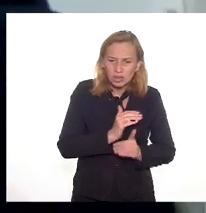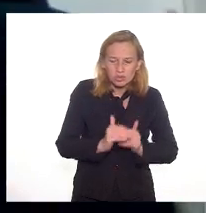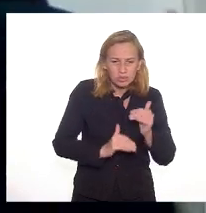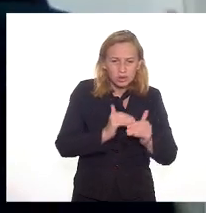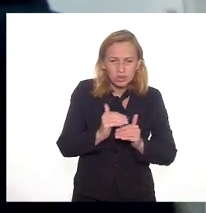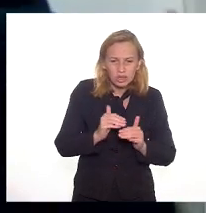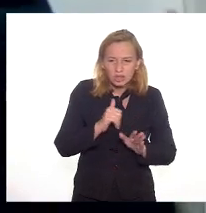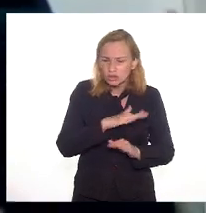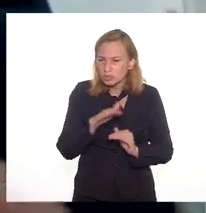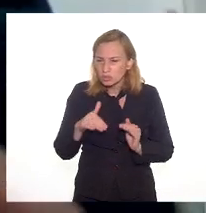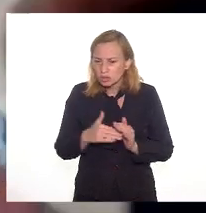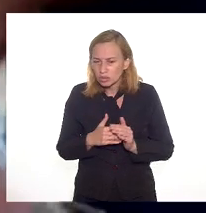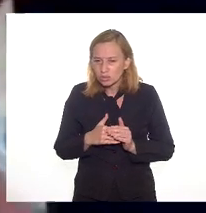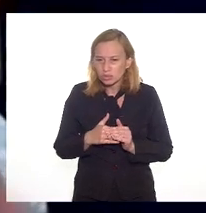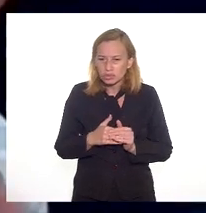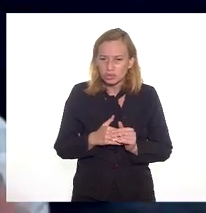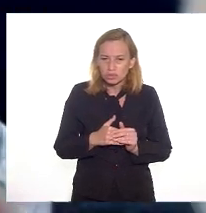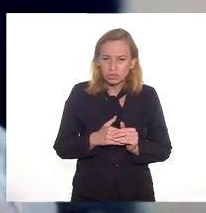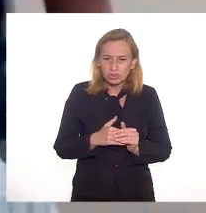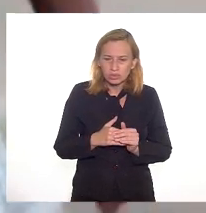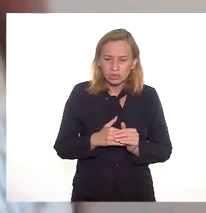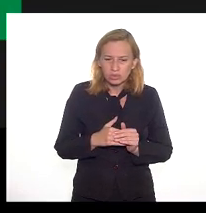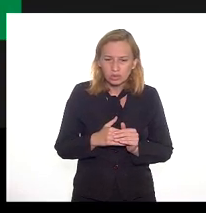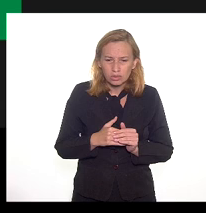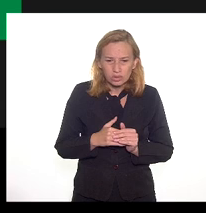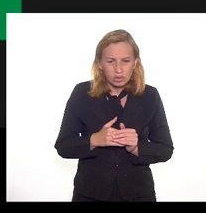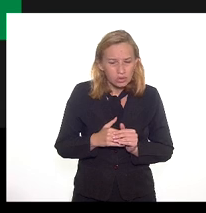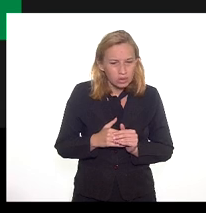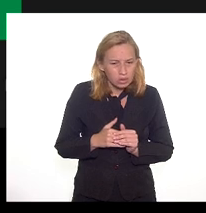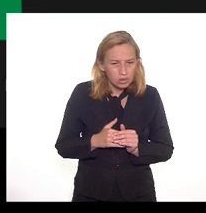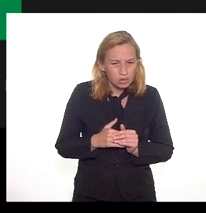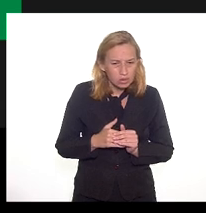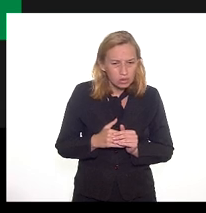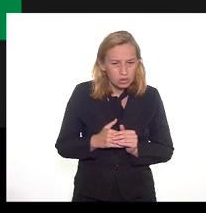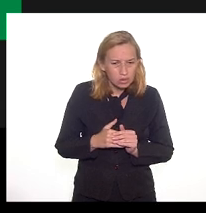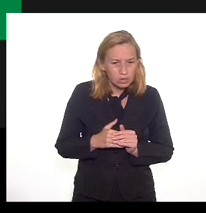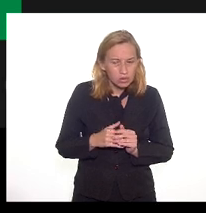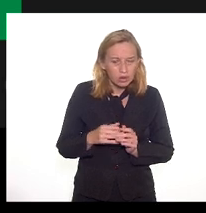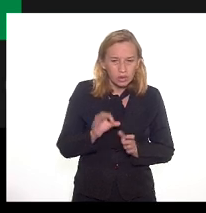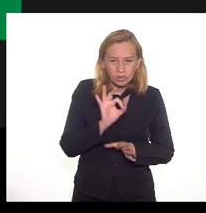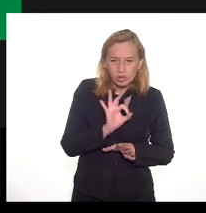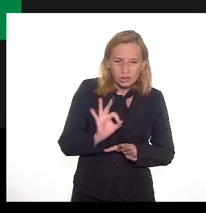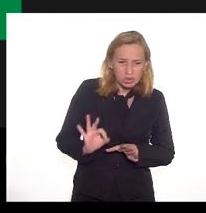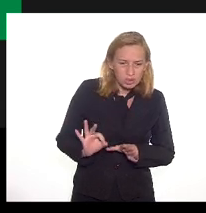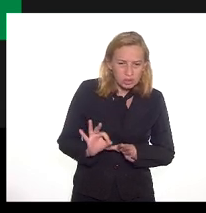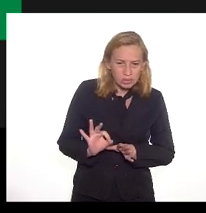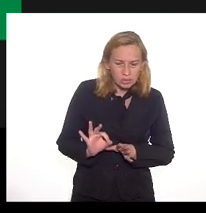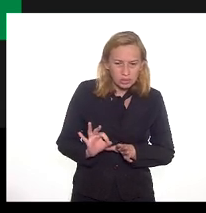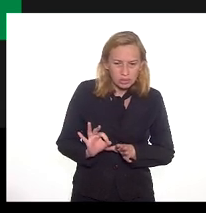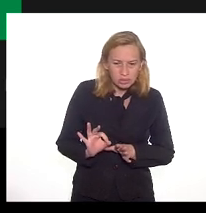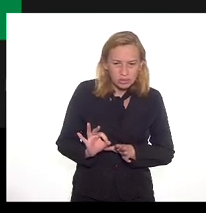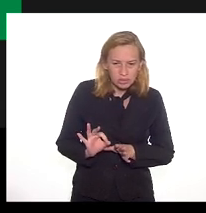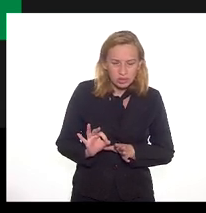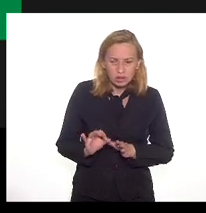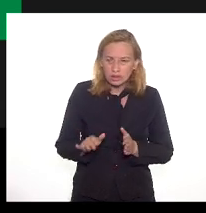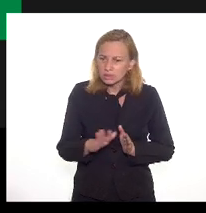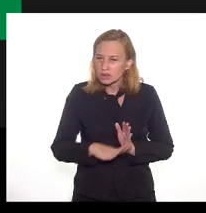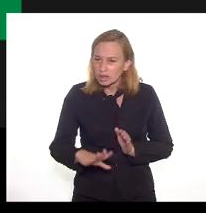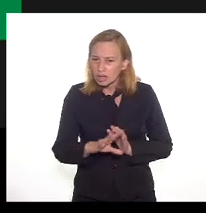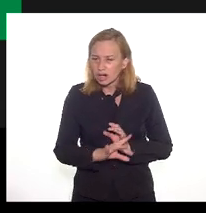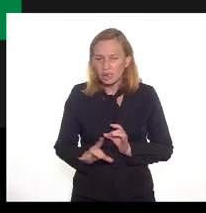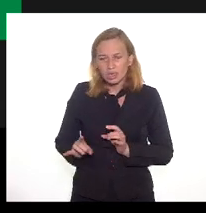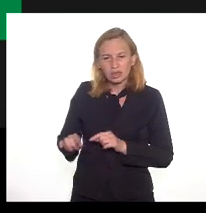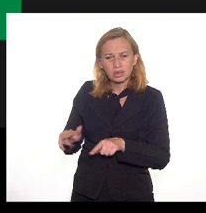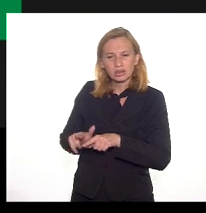todos os lados. É uma falha... Alguma coisa aí, meu querido? Colocou, um percentual mais alto que a capacidade de mercado, é uma falha da operadora